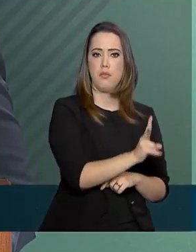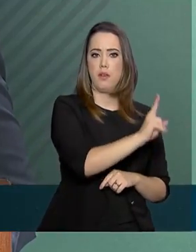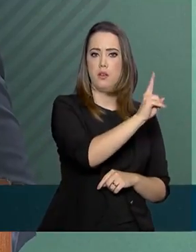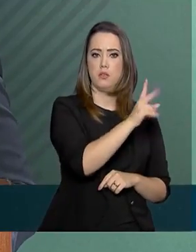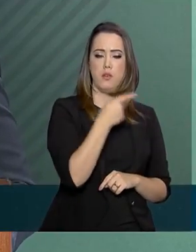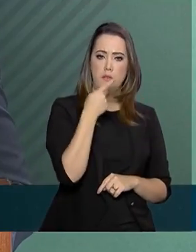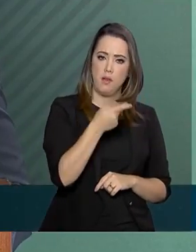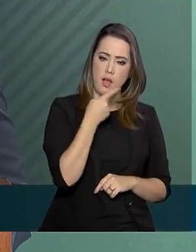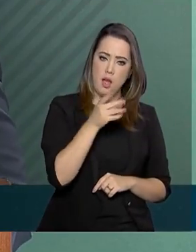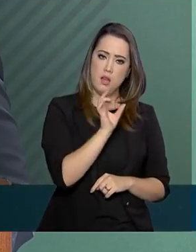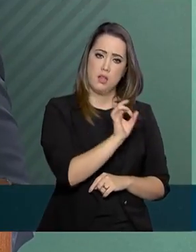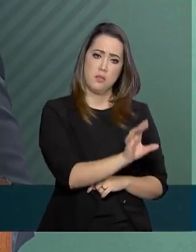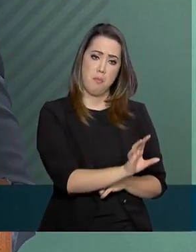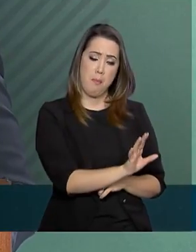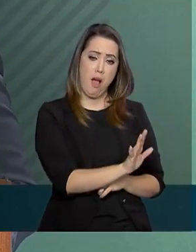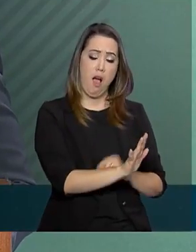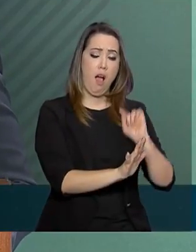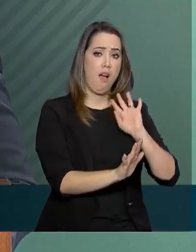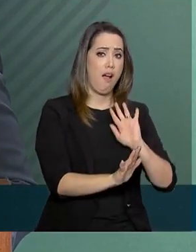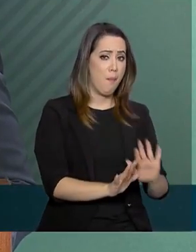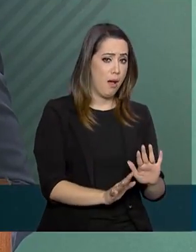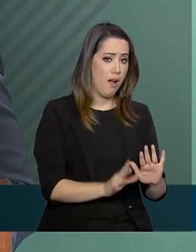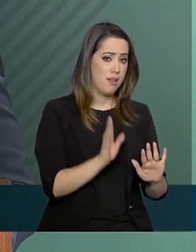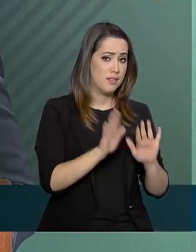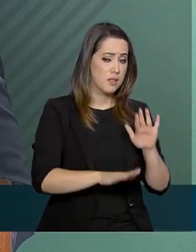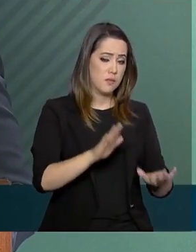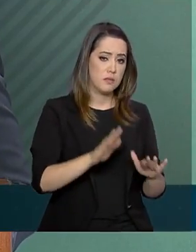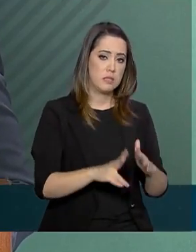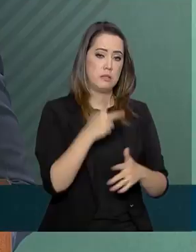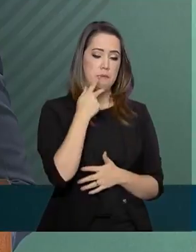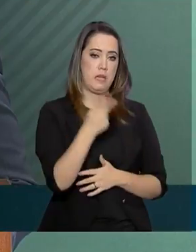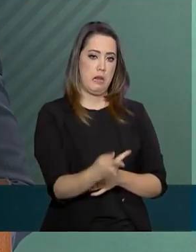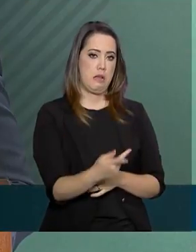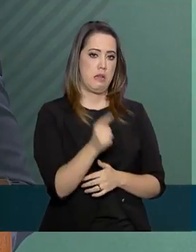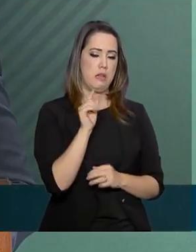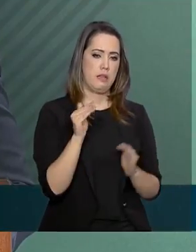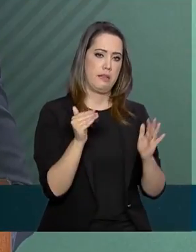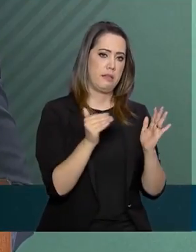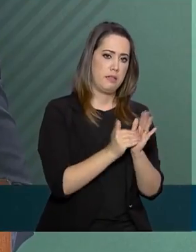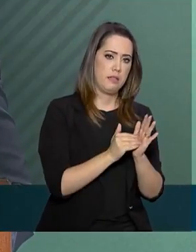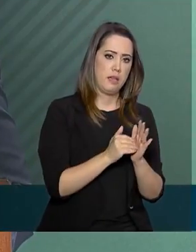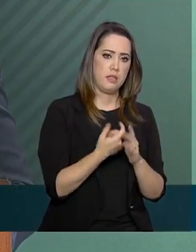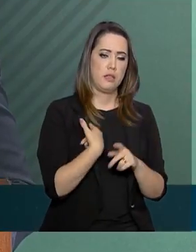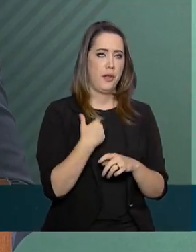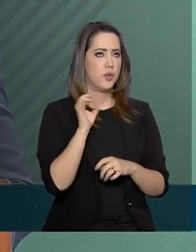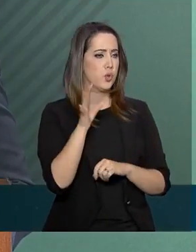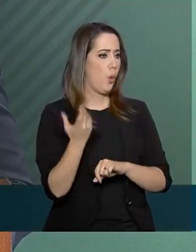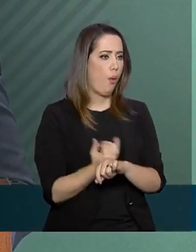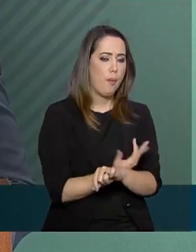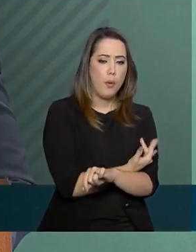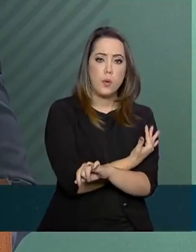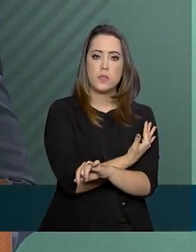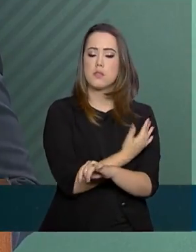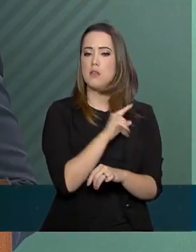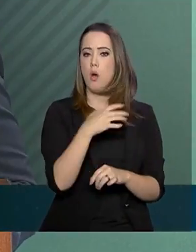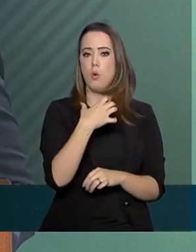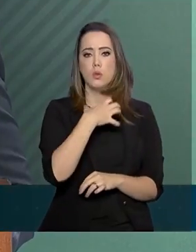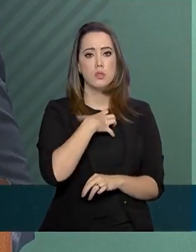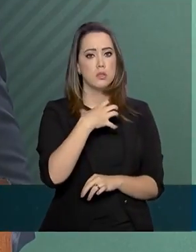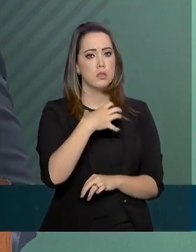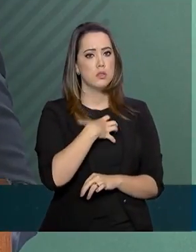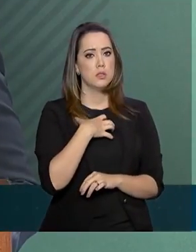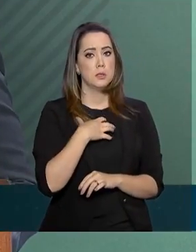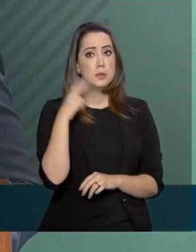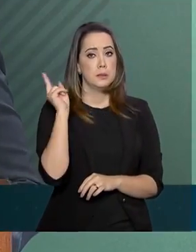alguns discursos não obstante em alguns momentos ele expressa até de forma emocional o sucedido o sentimento que o